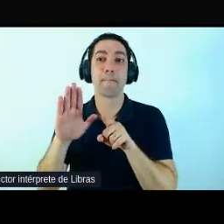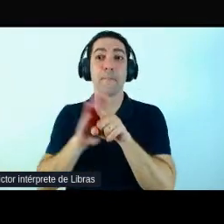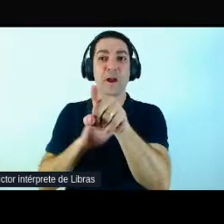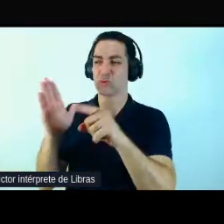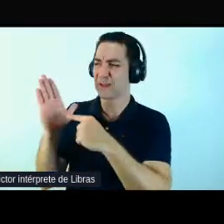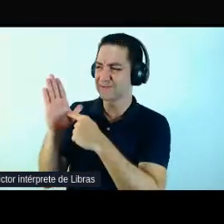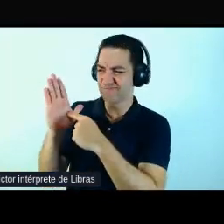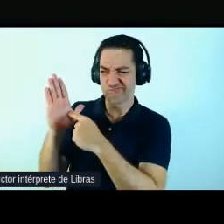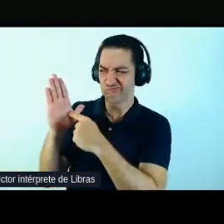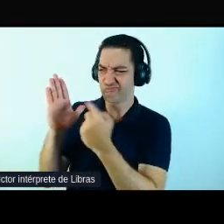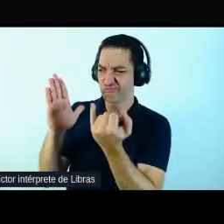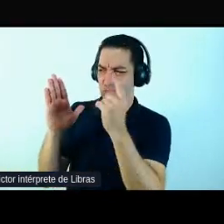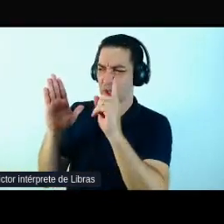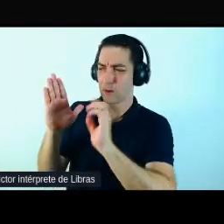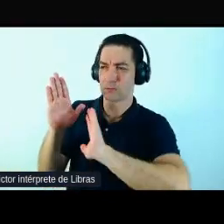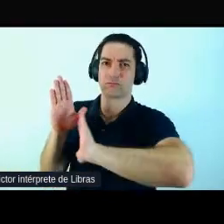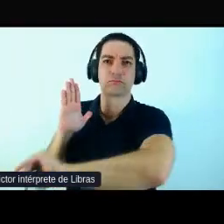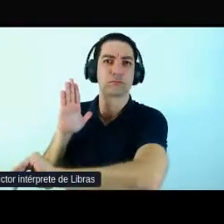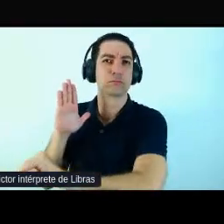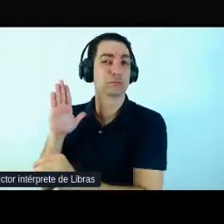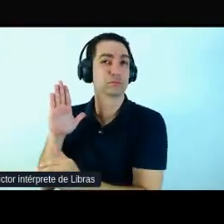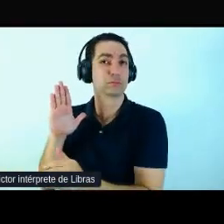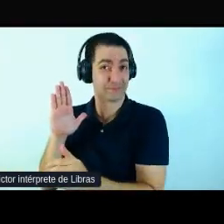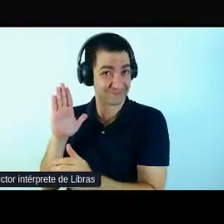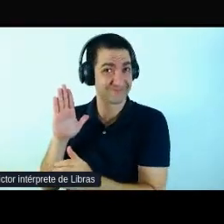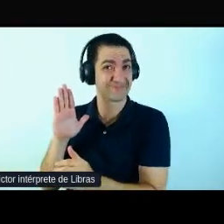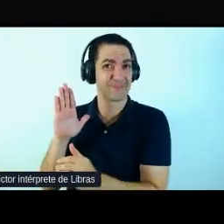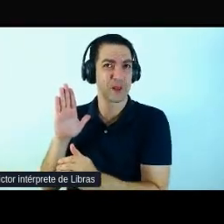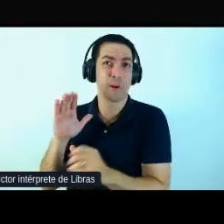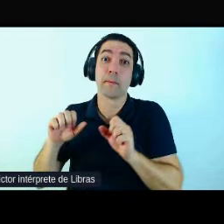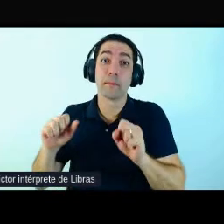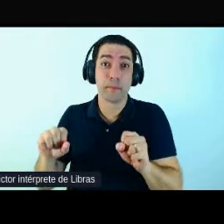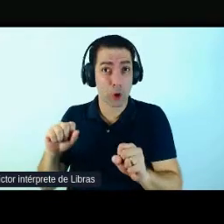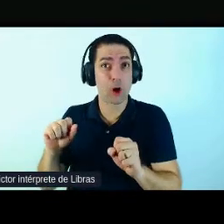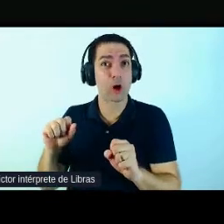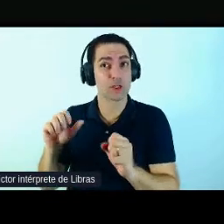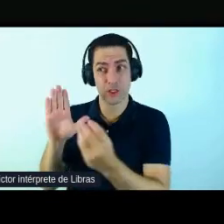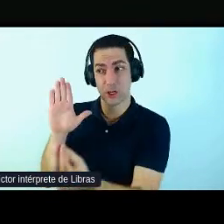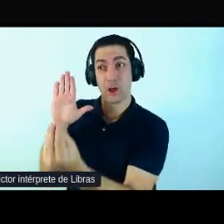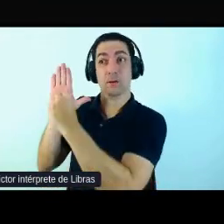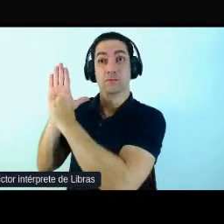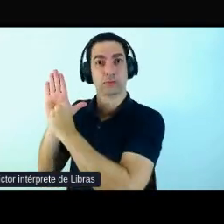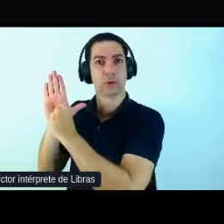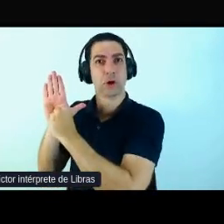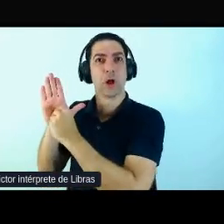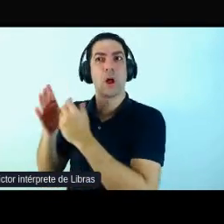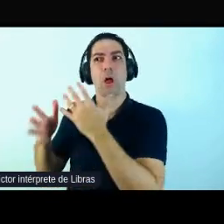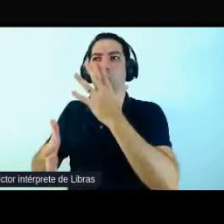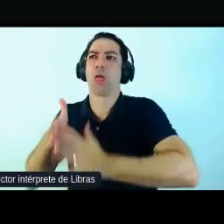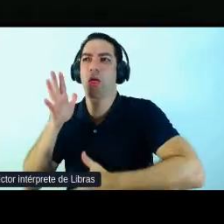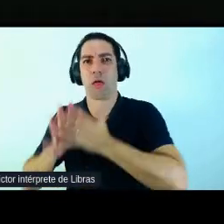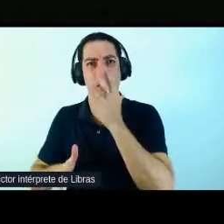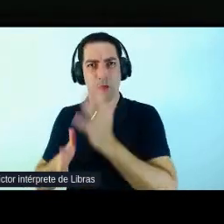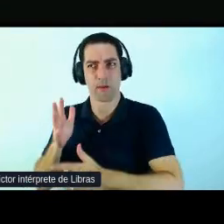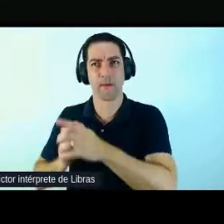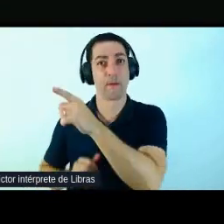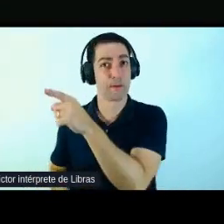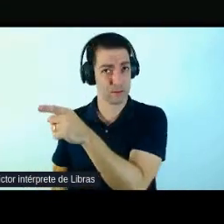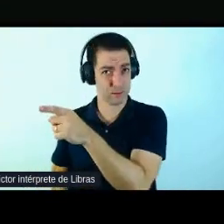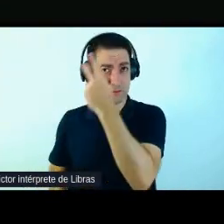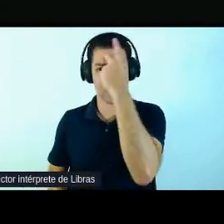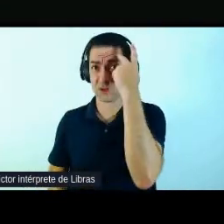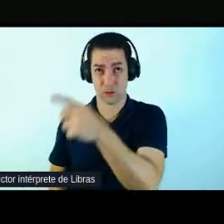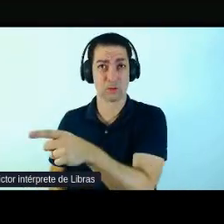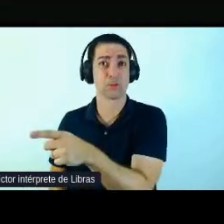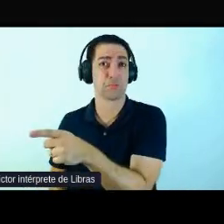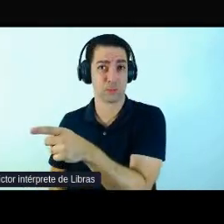né, até prejudicam certas pessoas. Então, temos que tomar muito cuidado com o que a gente, de fato, colhe